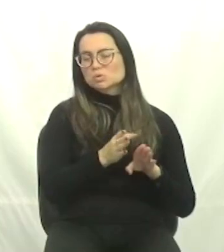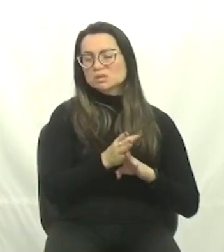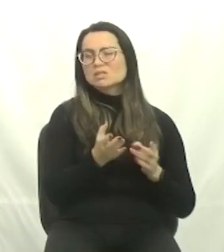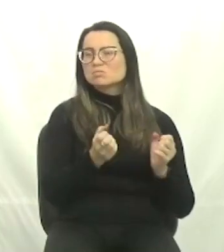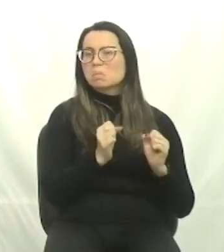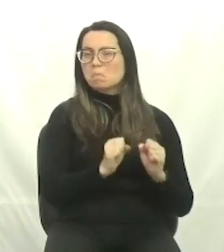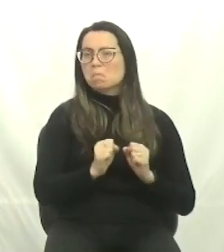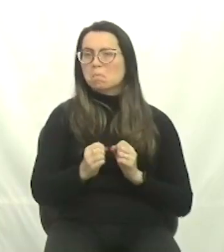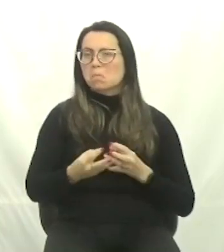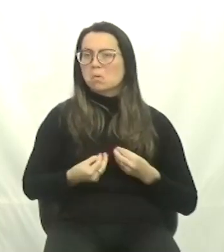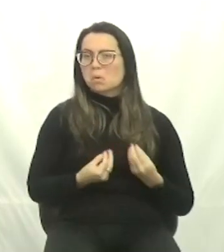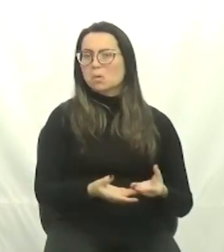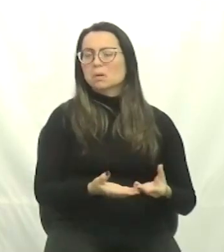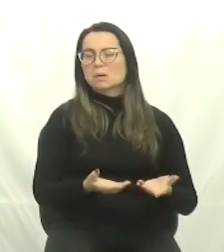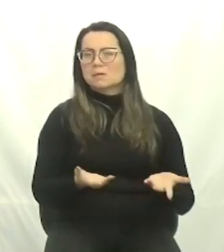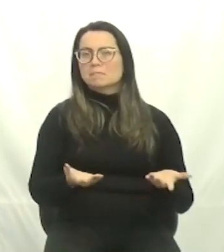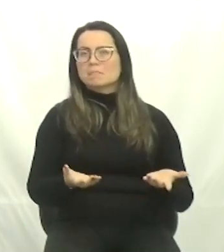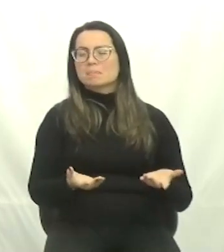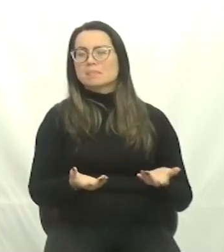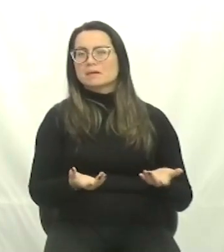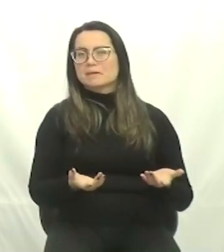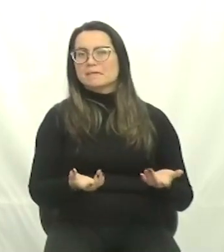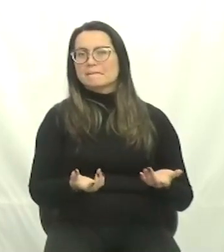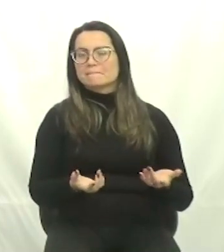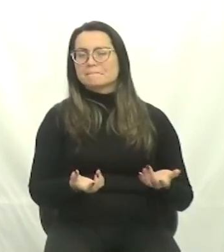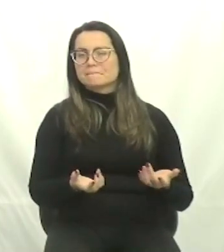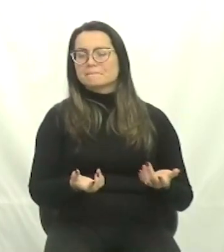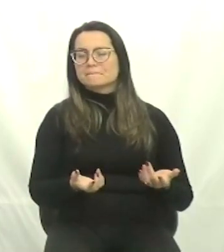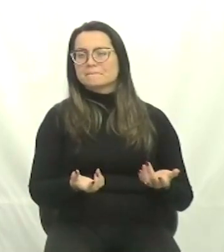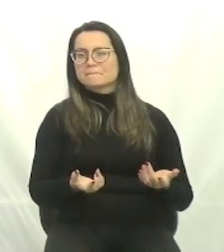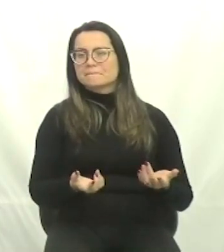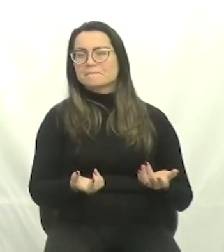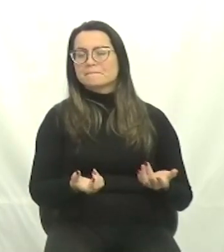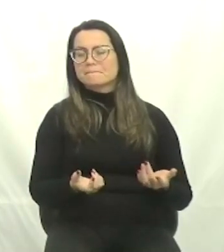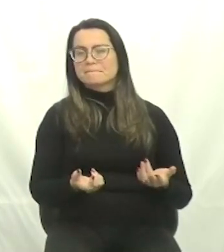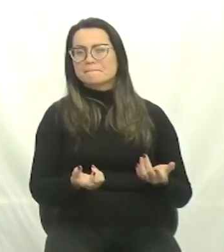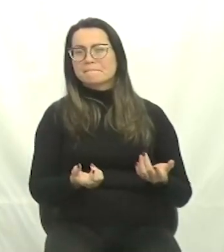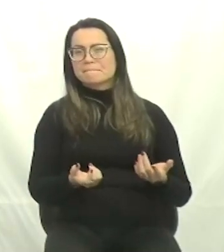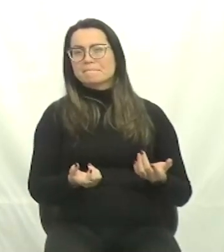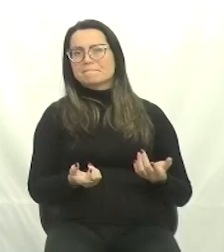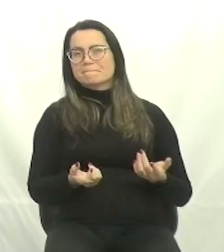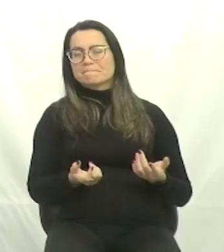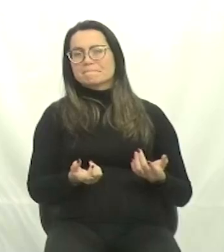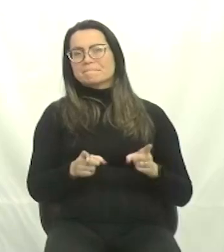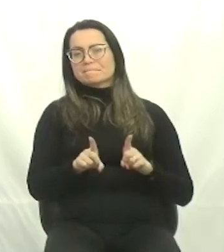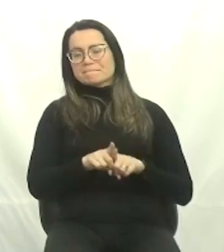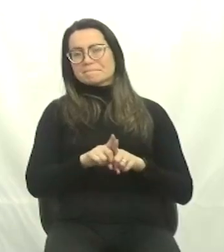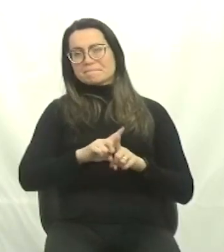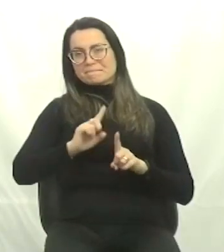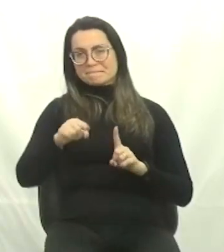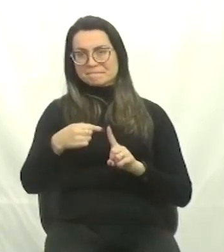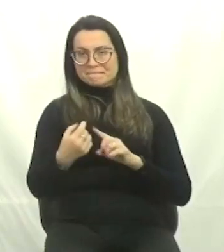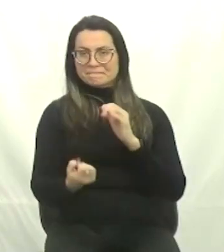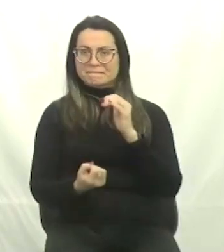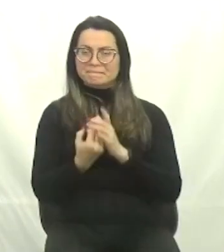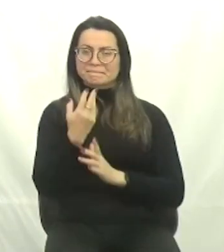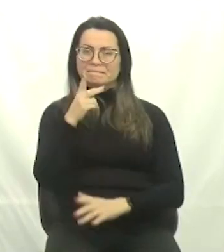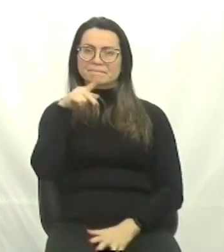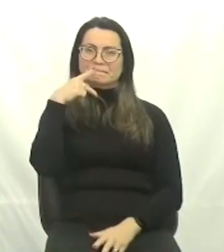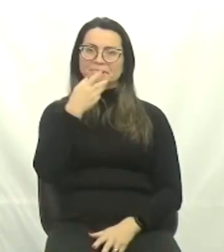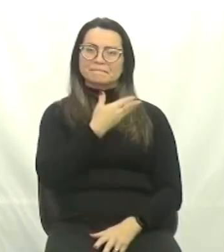passagem que o presidente do Conselho é da gestão. Então, para empoderar mais ainda esse Conselho, para, quem sabe, a gente poder criar políticas